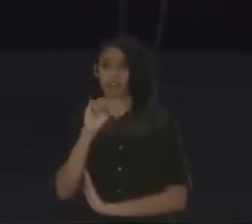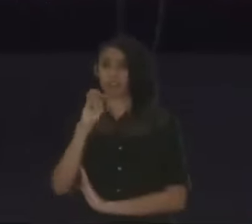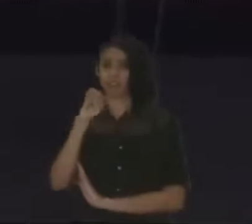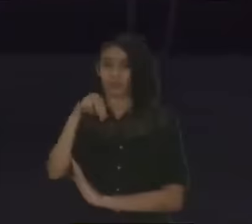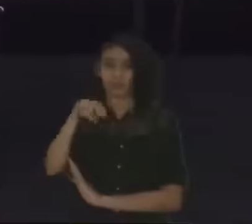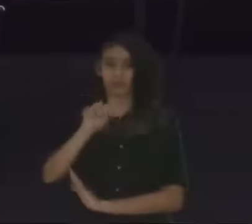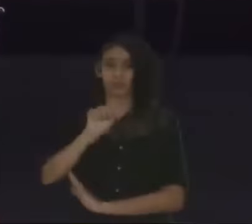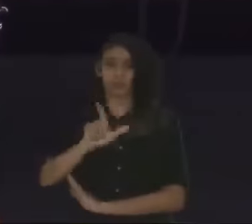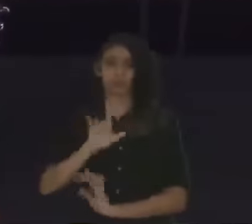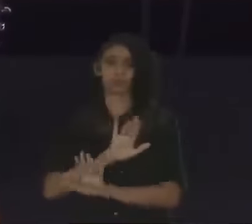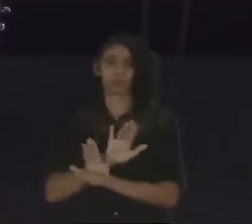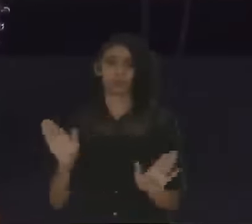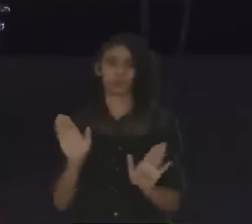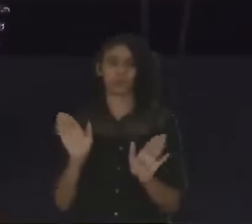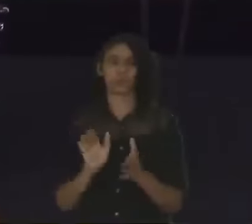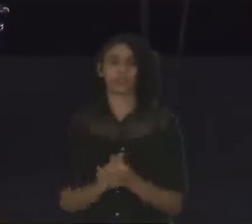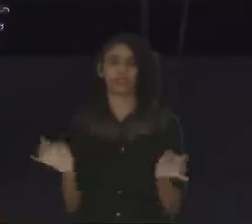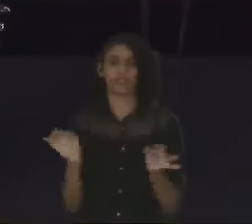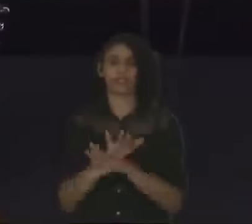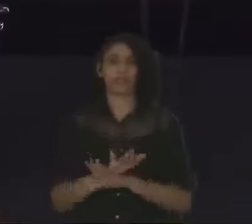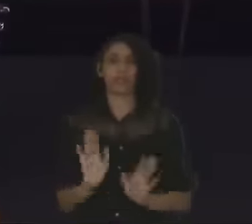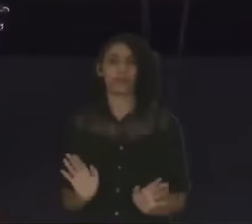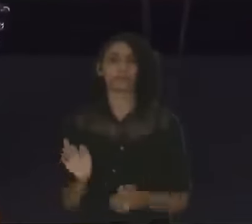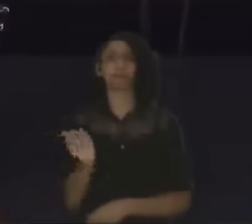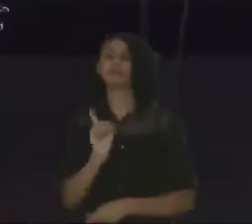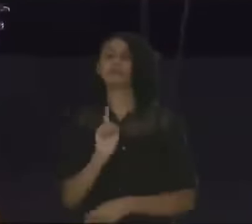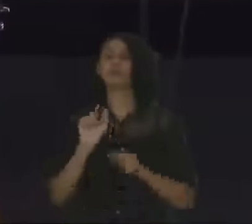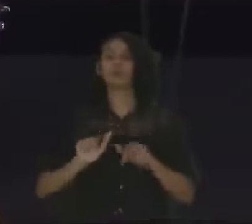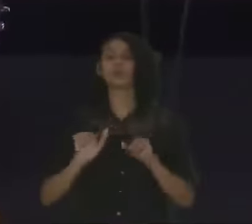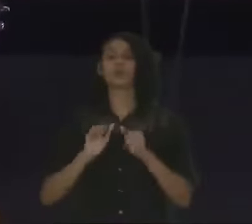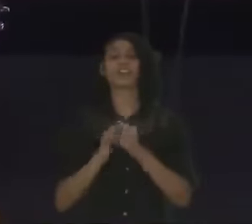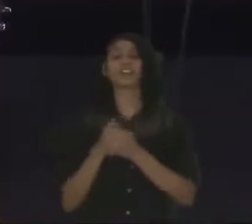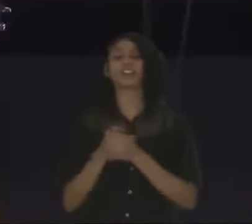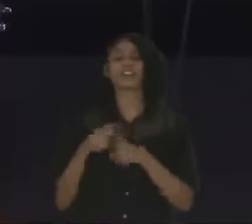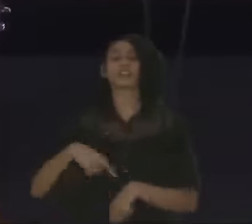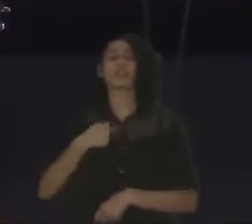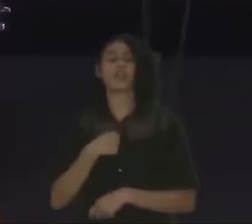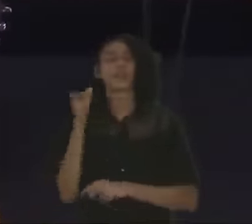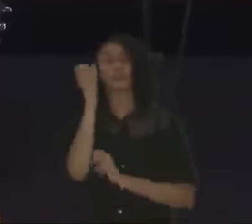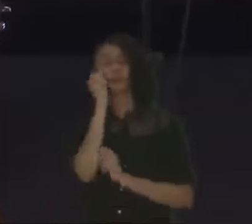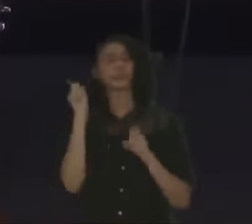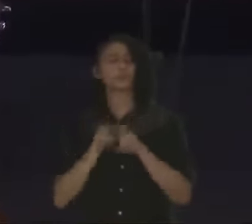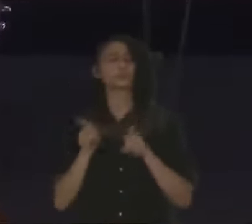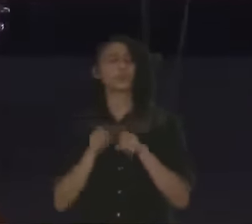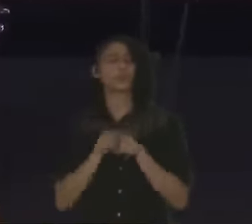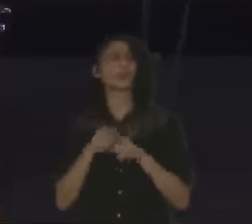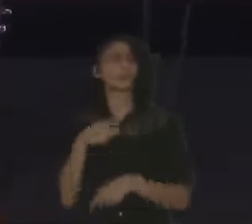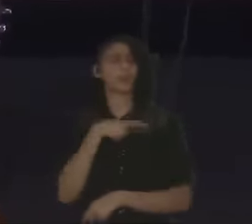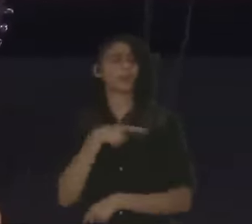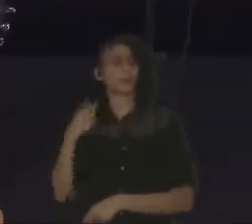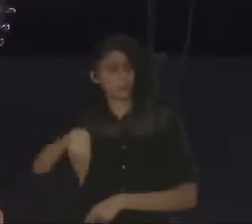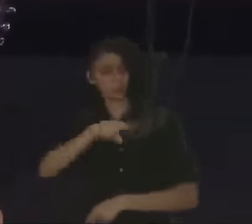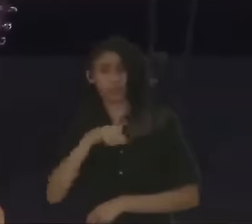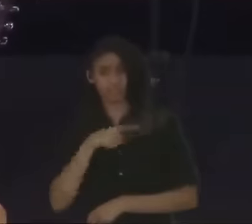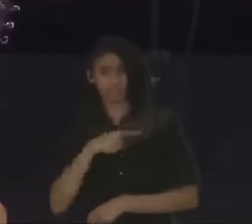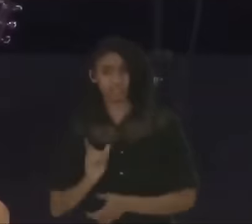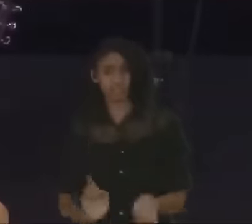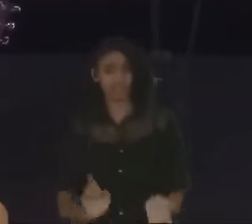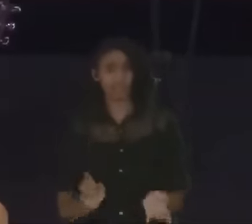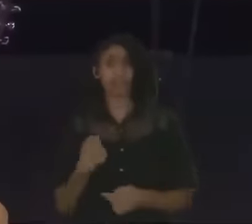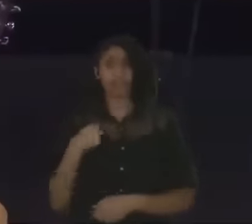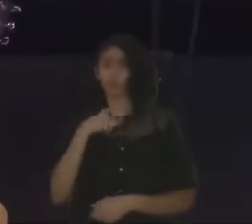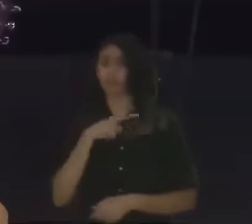Lugar Secreto não se fecha não se acaba até dormindo eu tenho um Lugar Secreto você não tem não